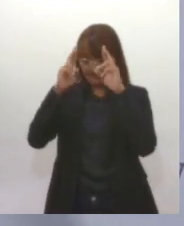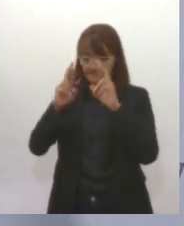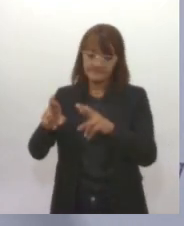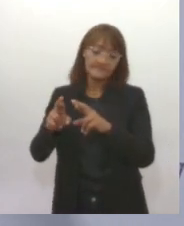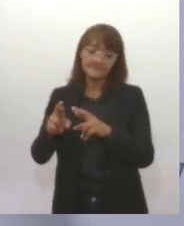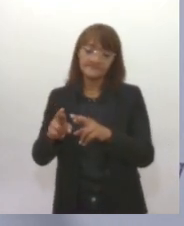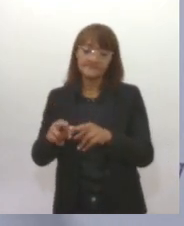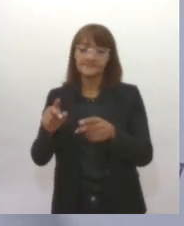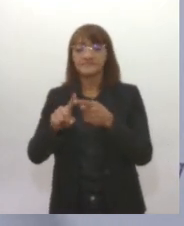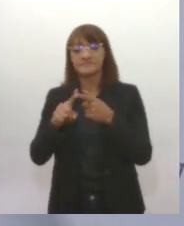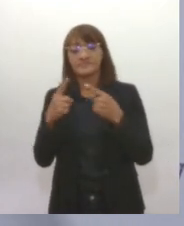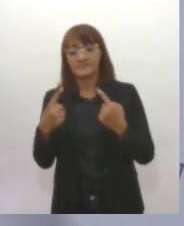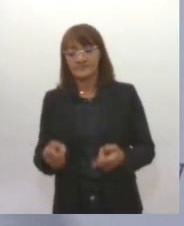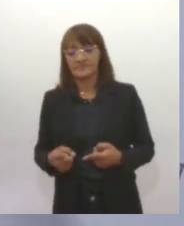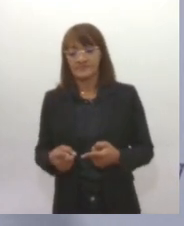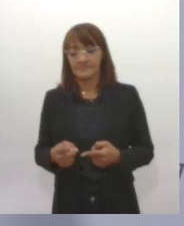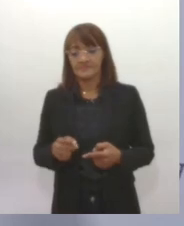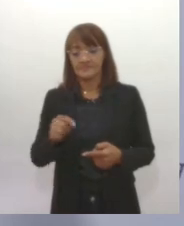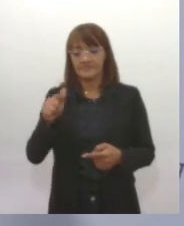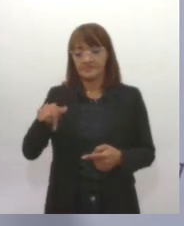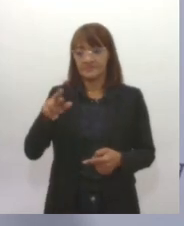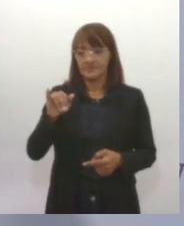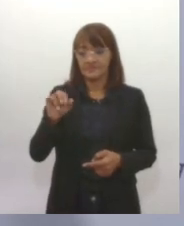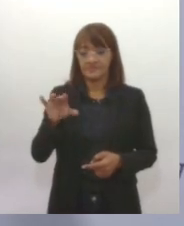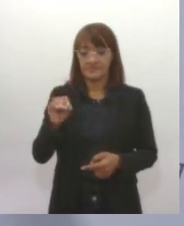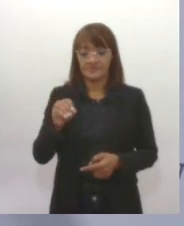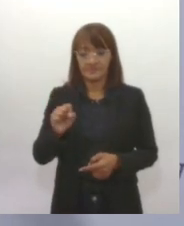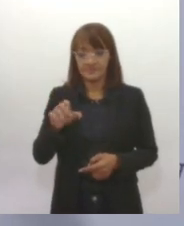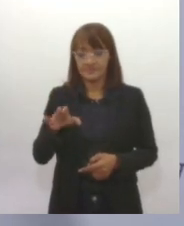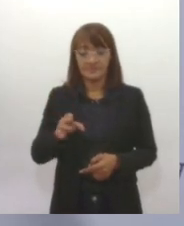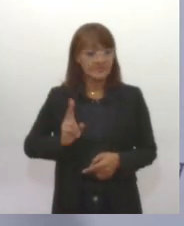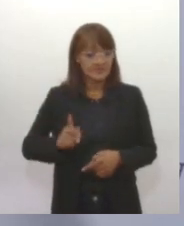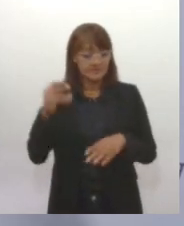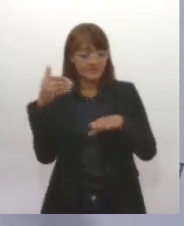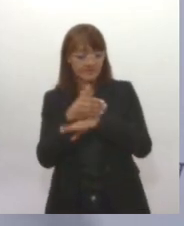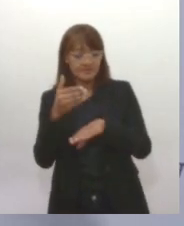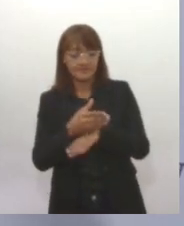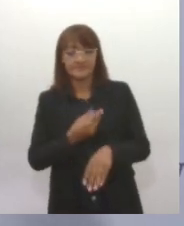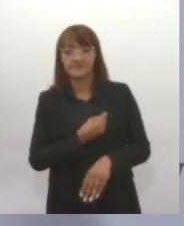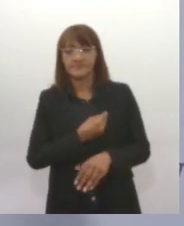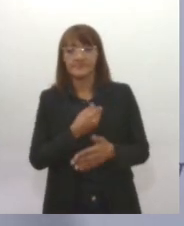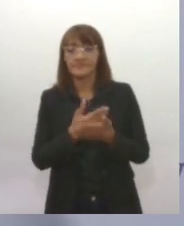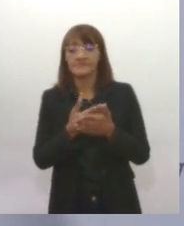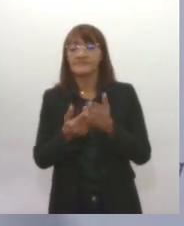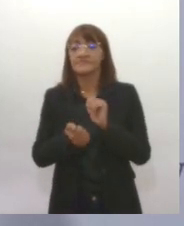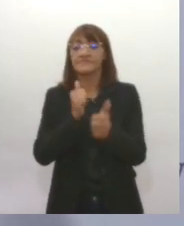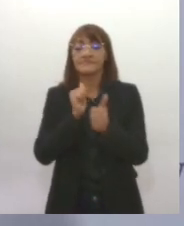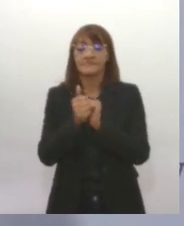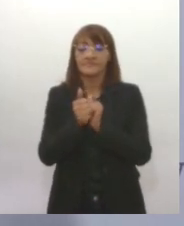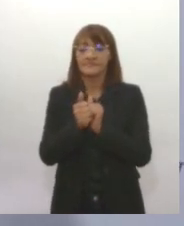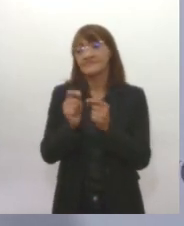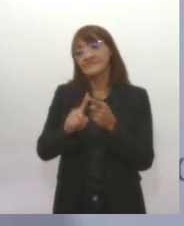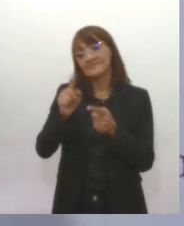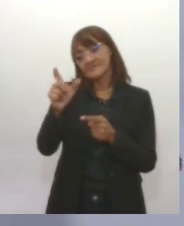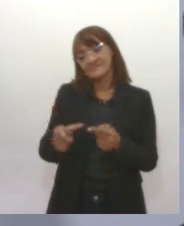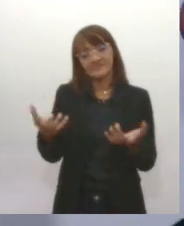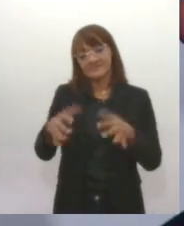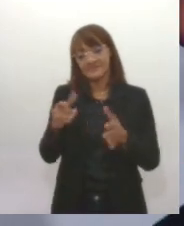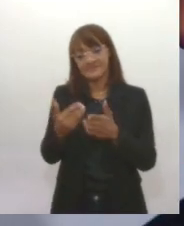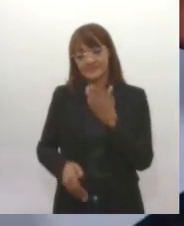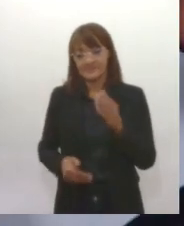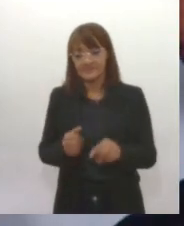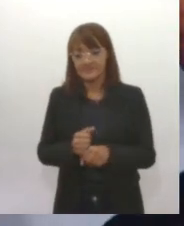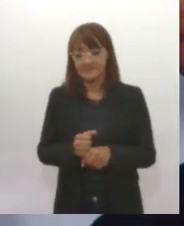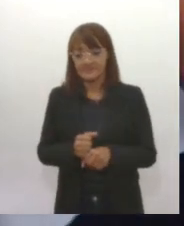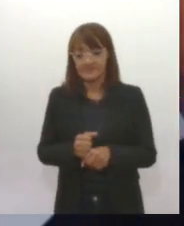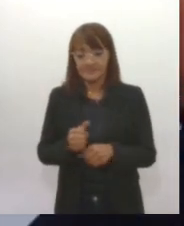da Costa nunca perdeu um jogo do Itabaiana, a gente não quer perder José Queiroz da Costa no campo do Itabaiana daqui para frente. Ele